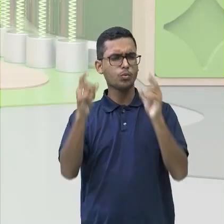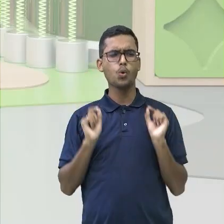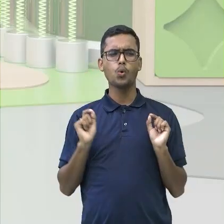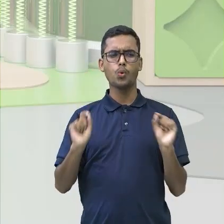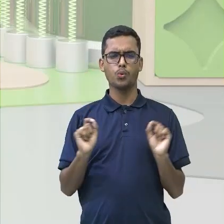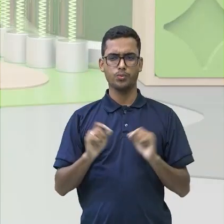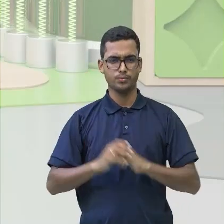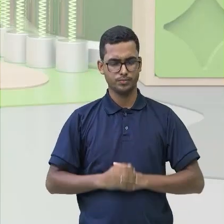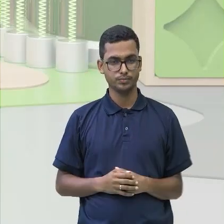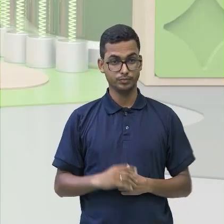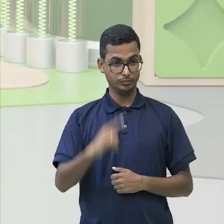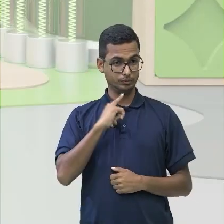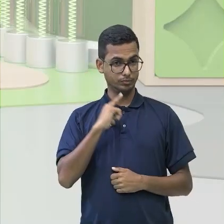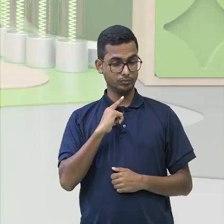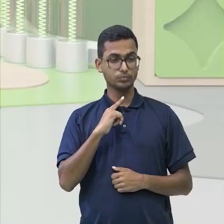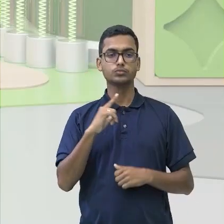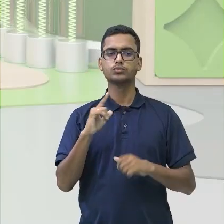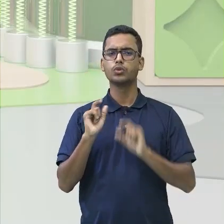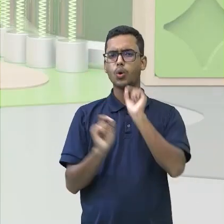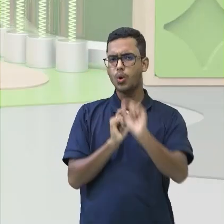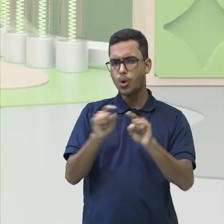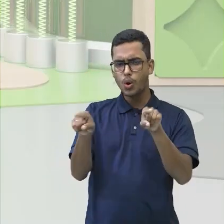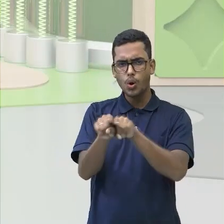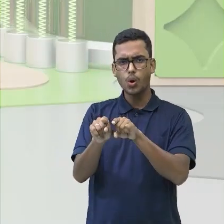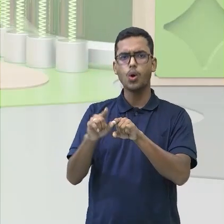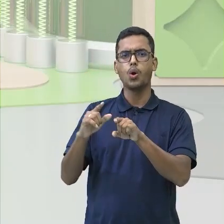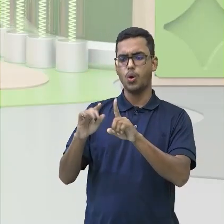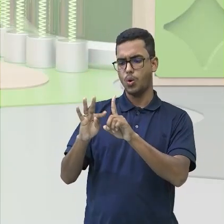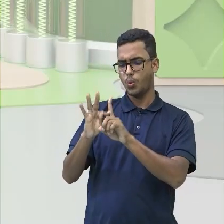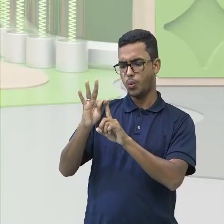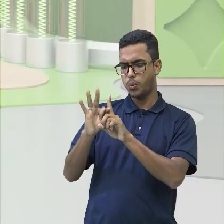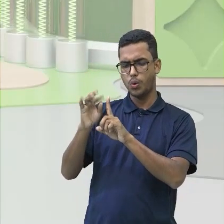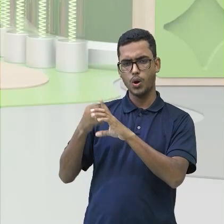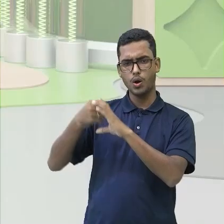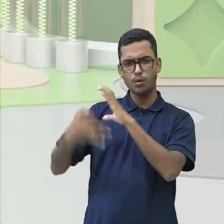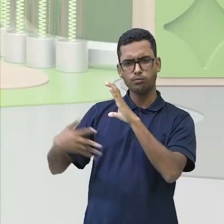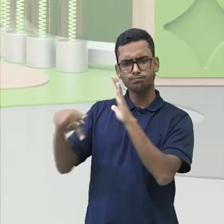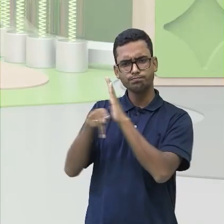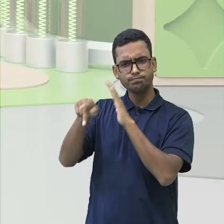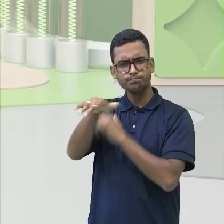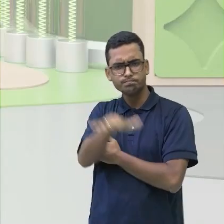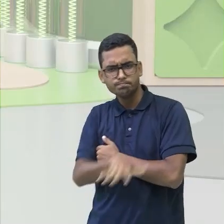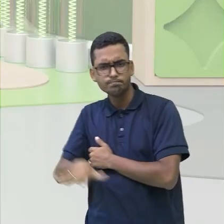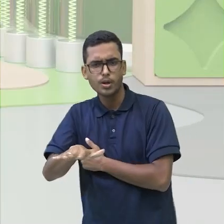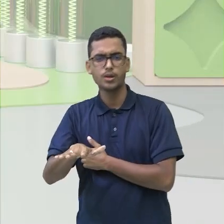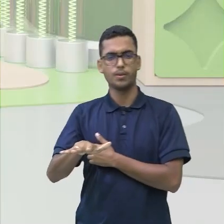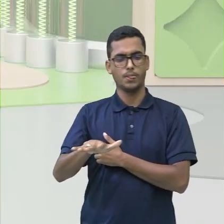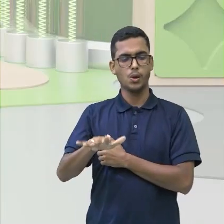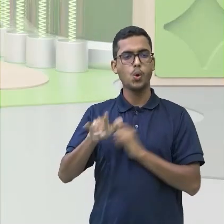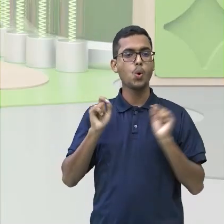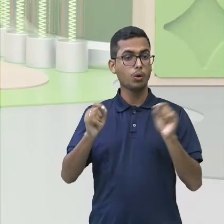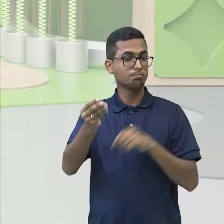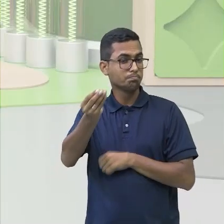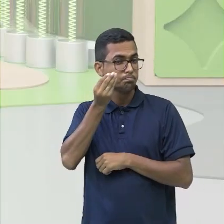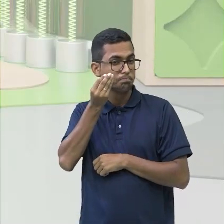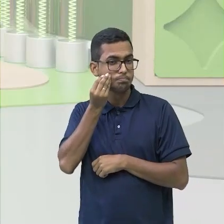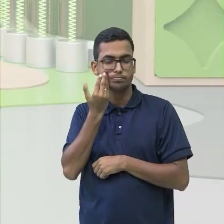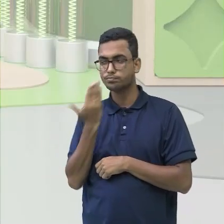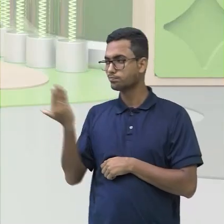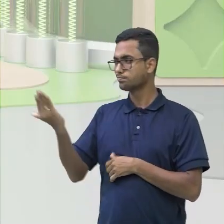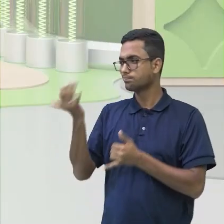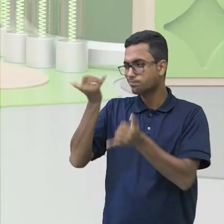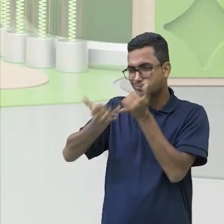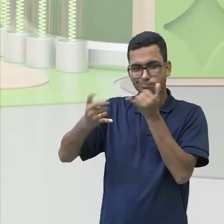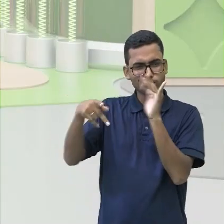vai ter uma temperatura, uma característica dessas regiões, né? Então você observa aqui, olha, que é muito semelhante à nossa